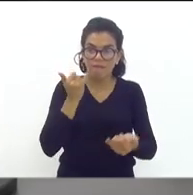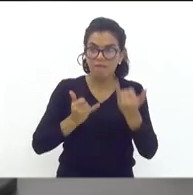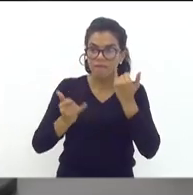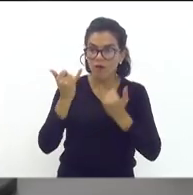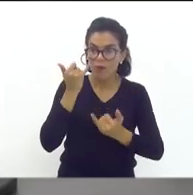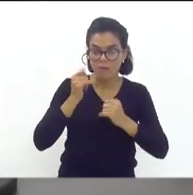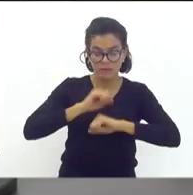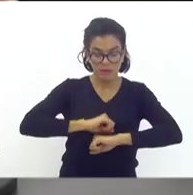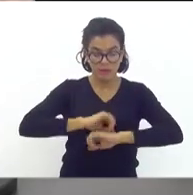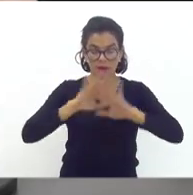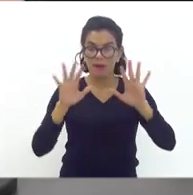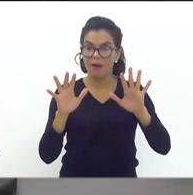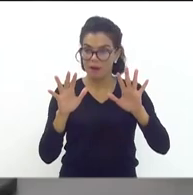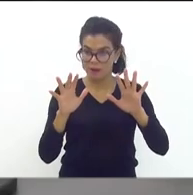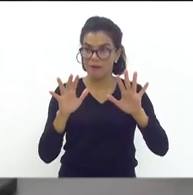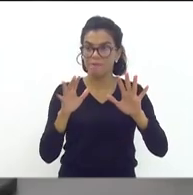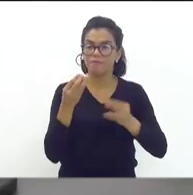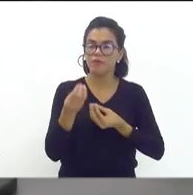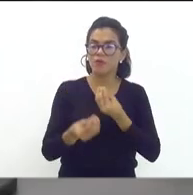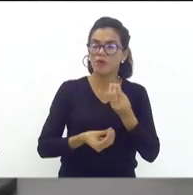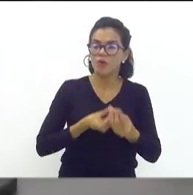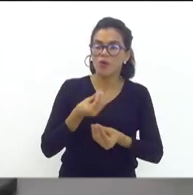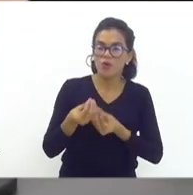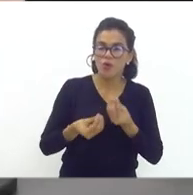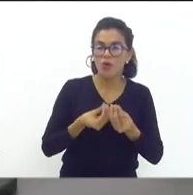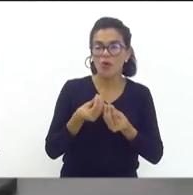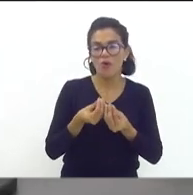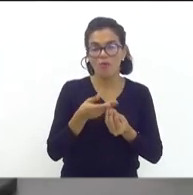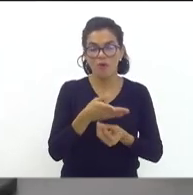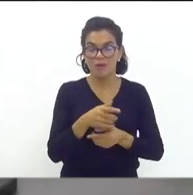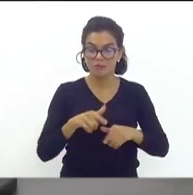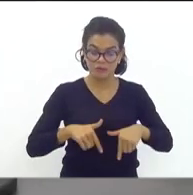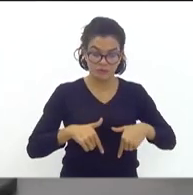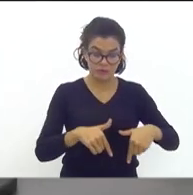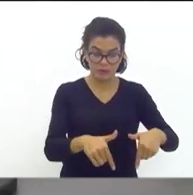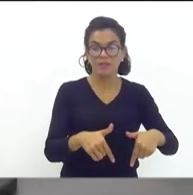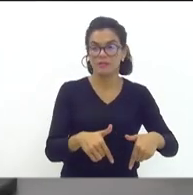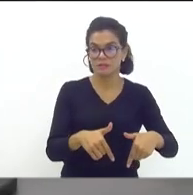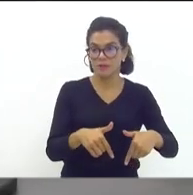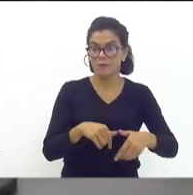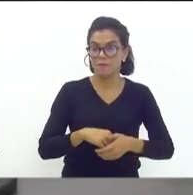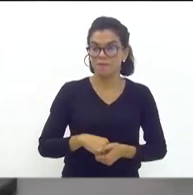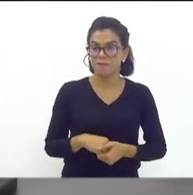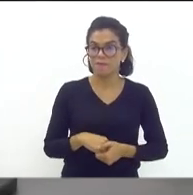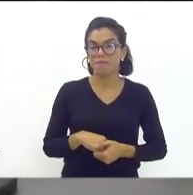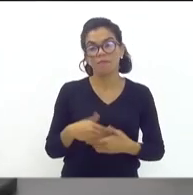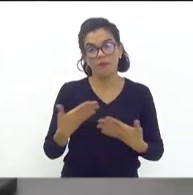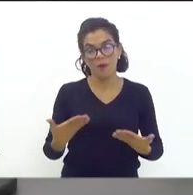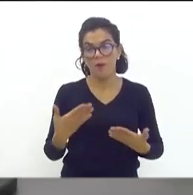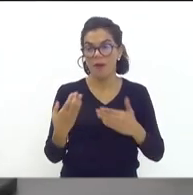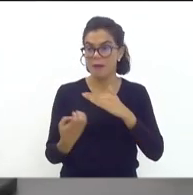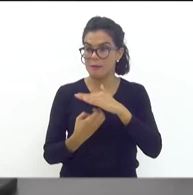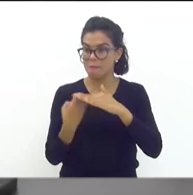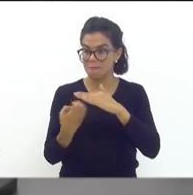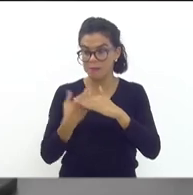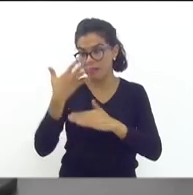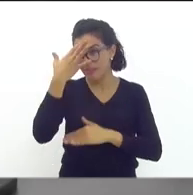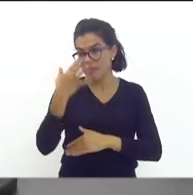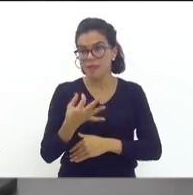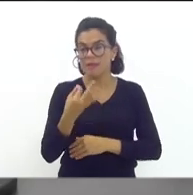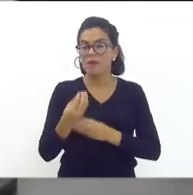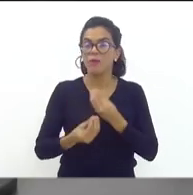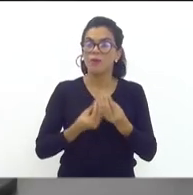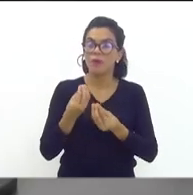Claras de como essa essa atuação era feita então a agência entendeu que